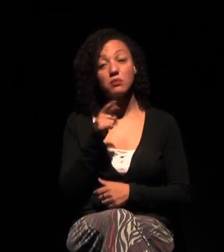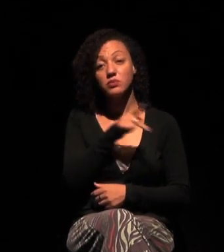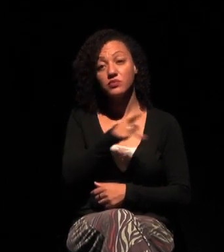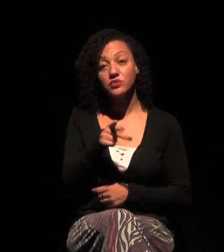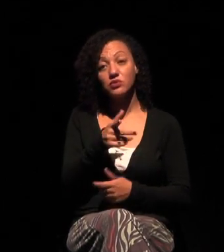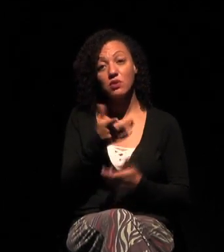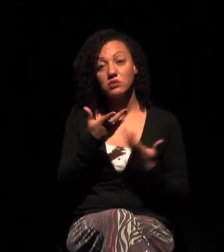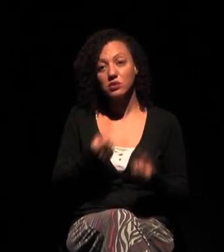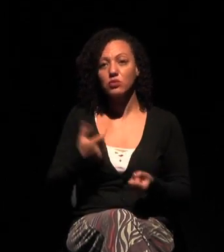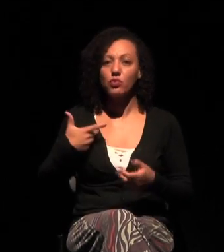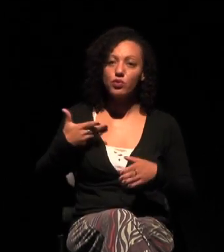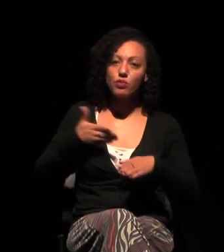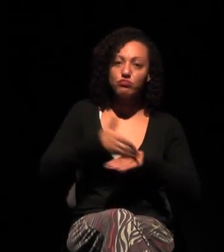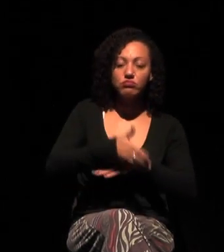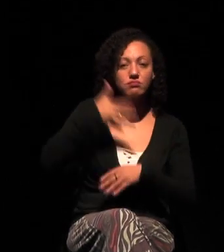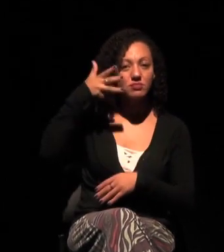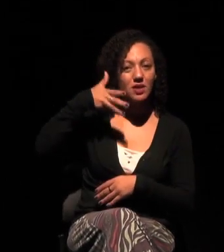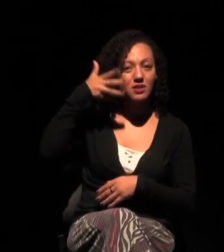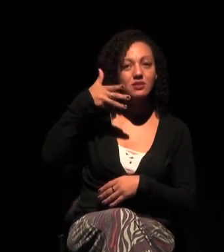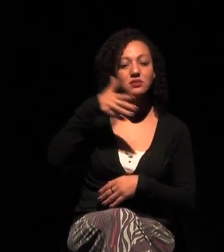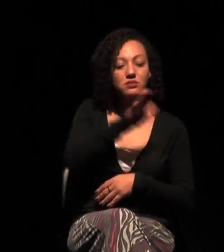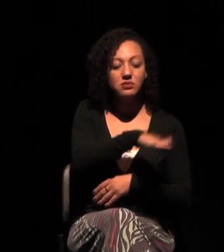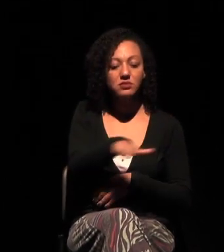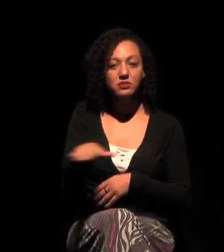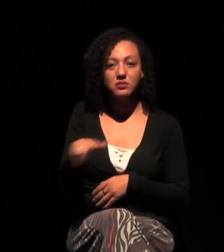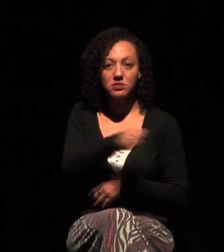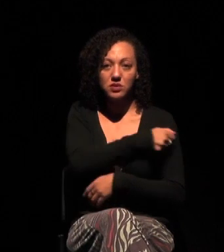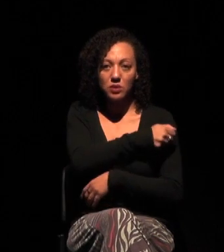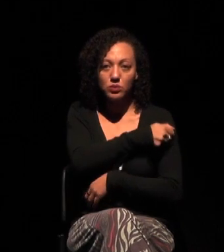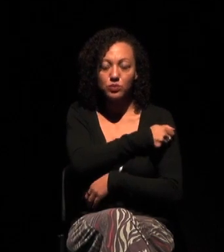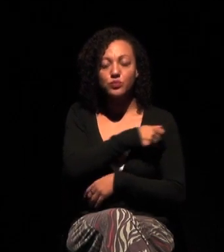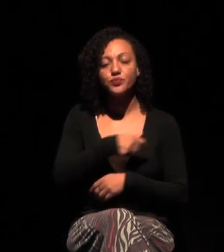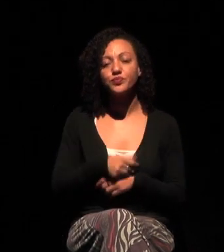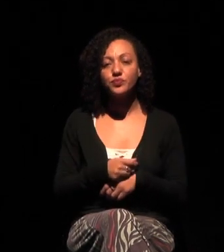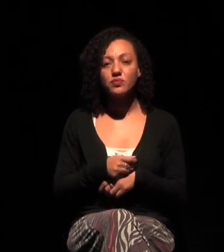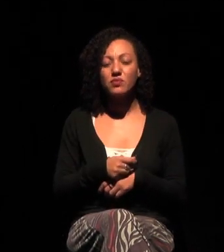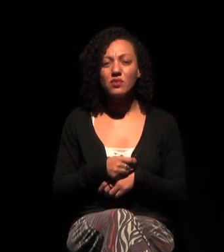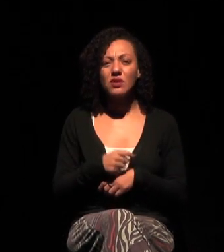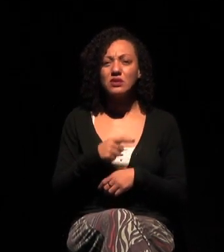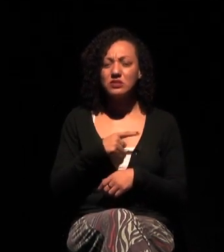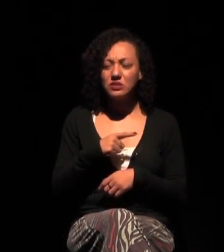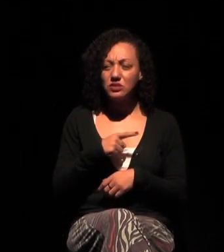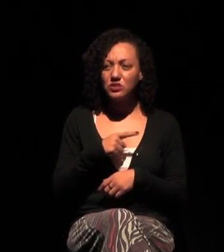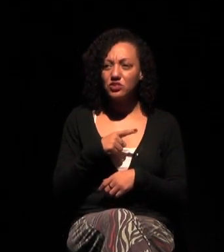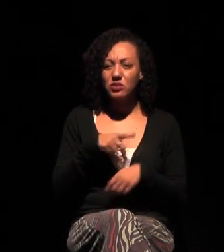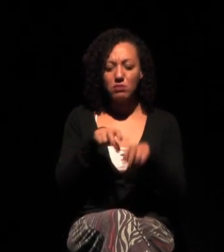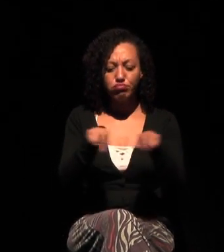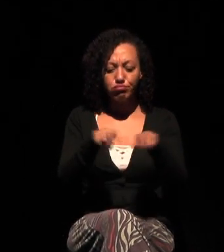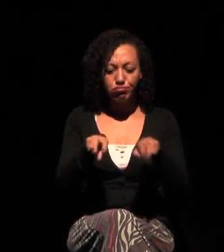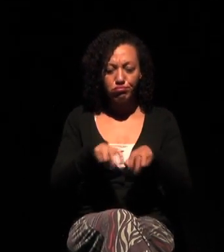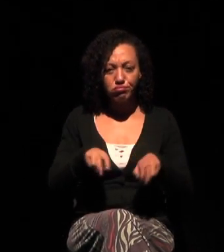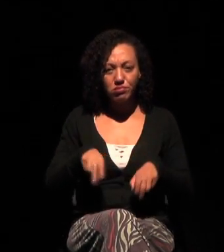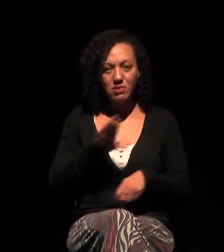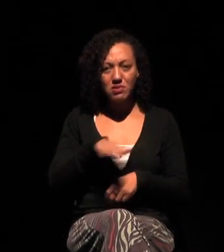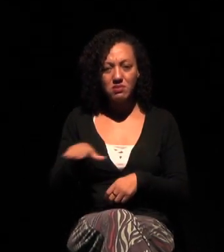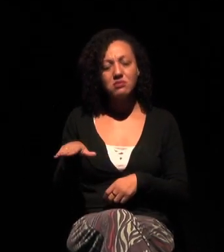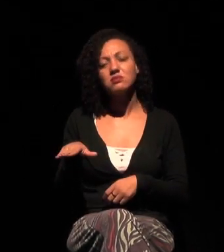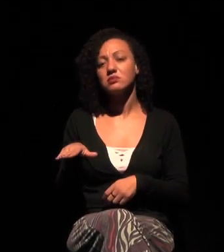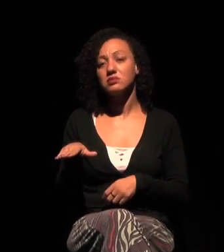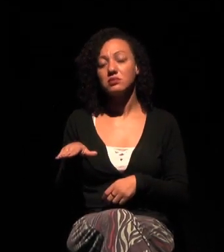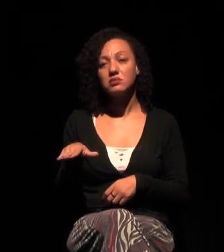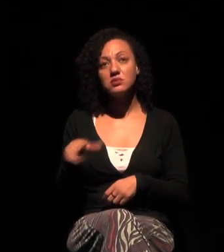próprio mercado então eu fui lá na escola e fez uma palestra tava cheio de de crianças a ouvindo